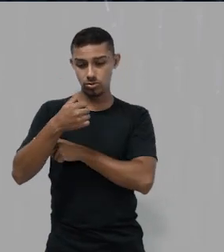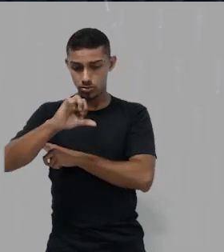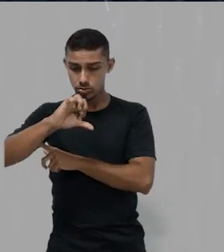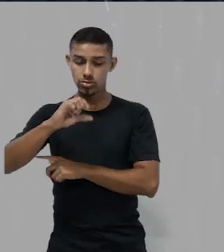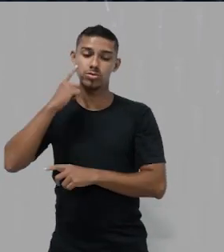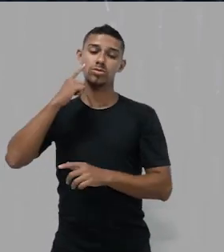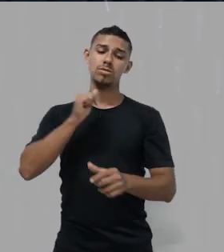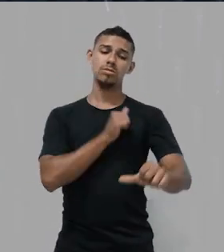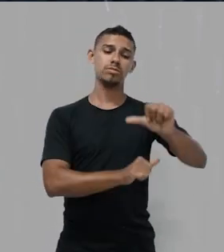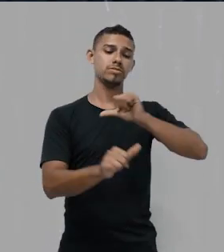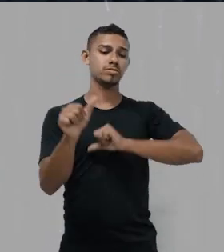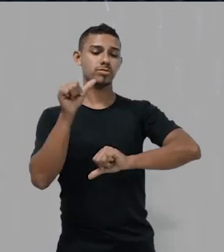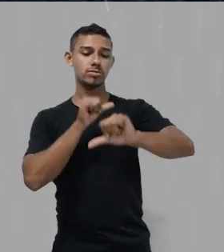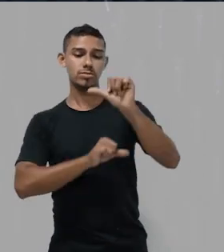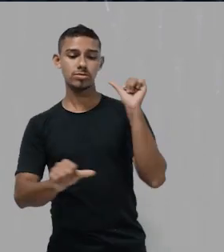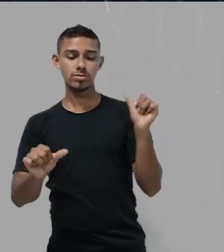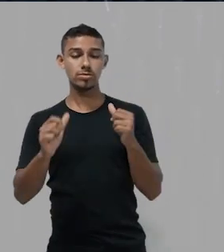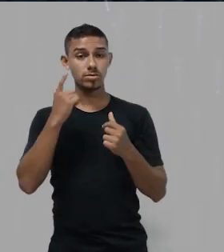para vocês.